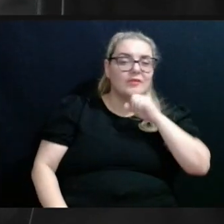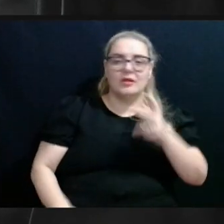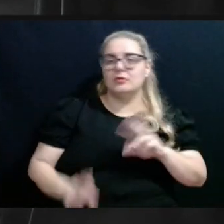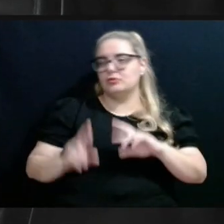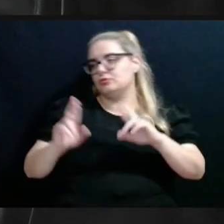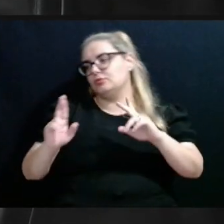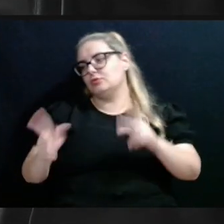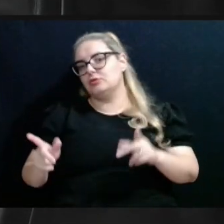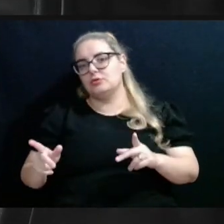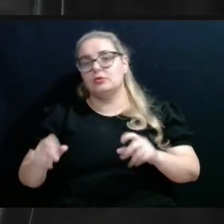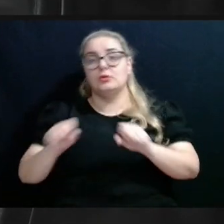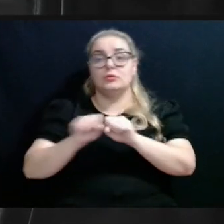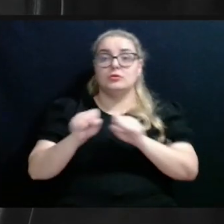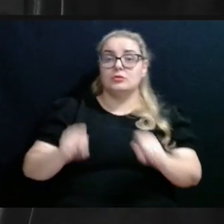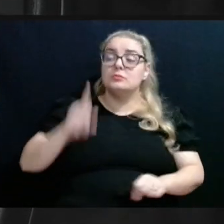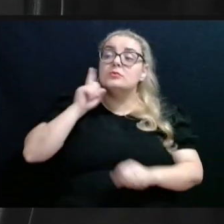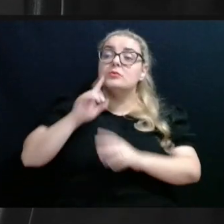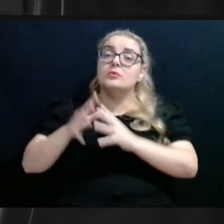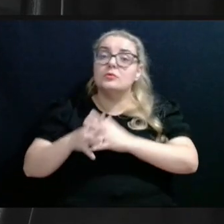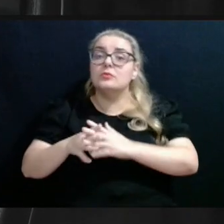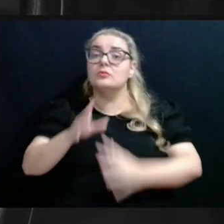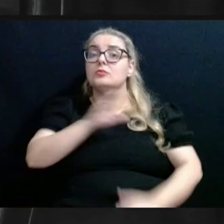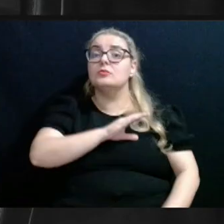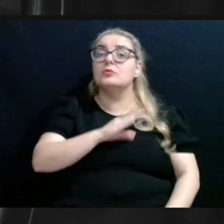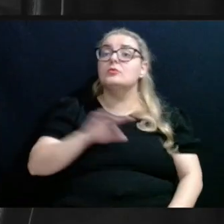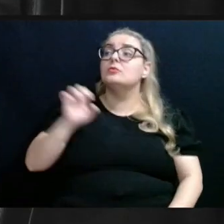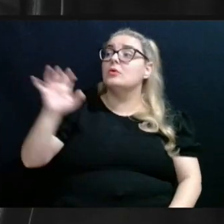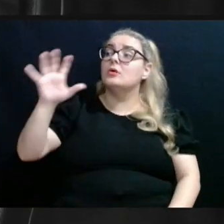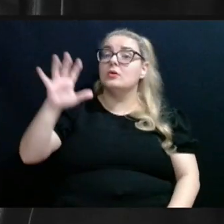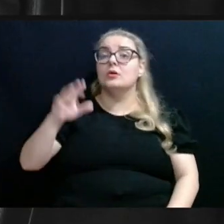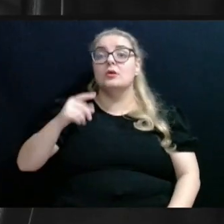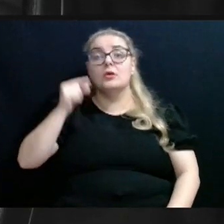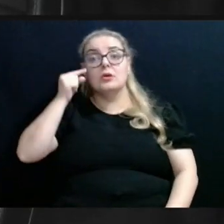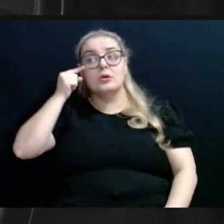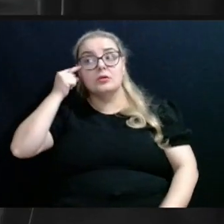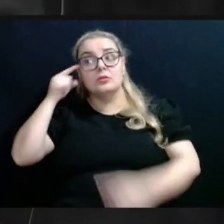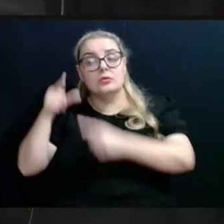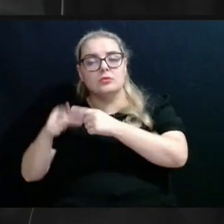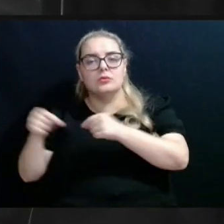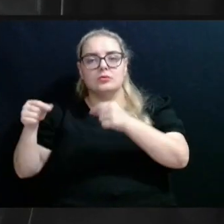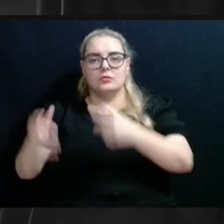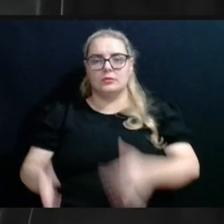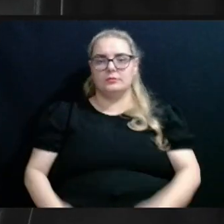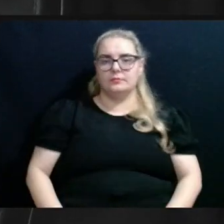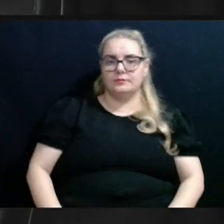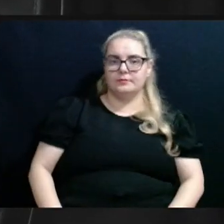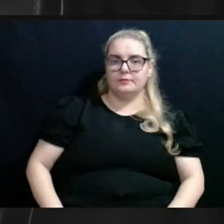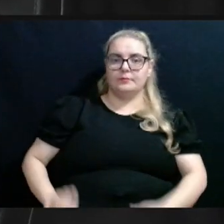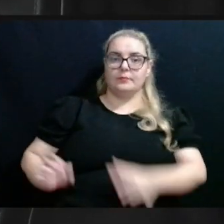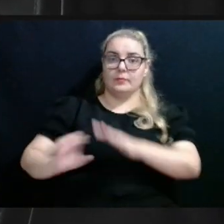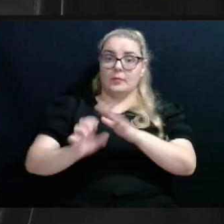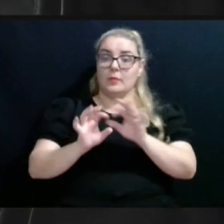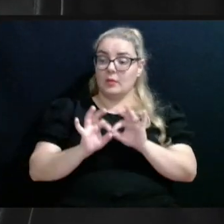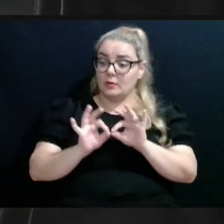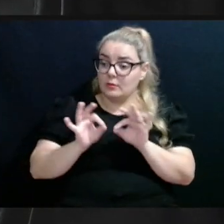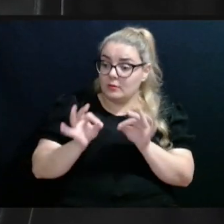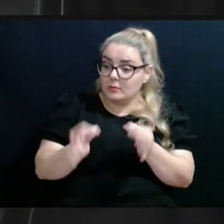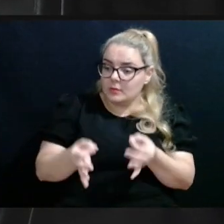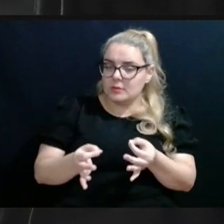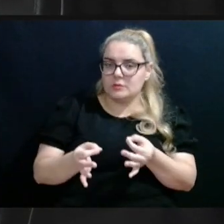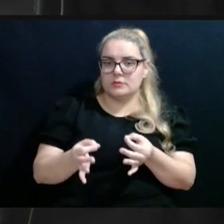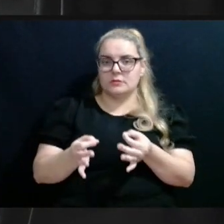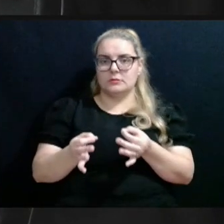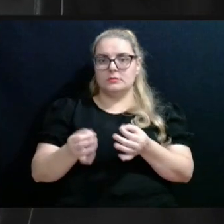sistema americano, sistema canadense, sistema europeu, sistema japonês. As empresas estão acostumadas no sistema mais simplificado de se